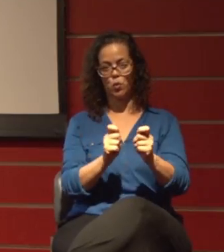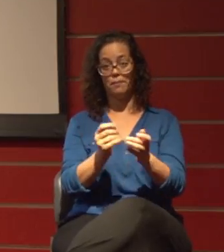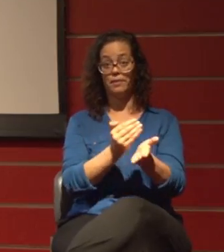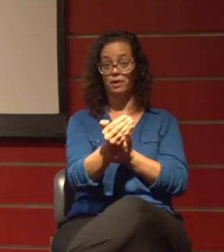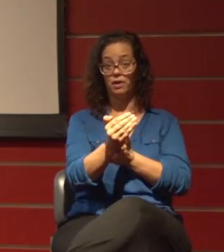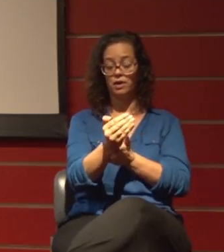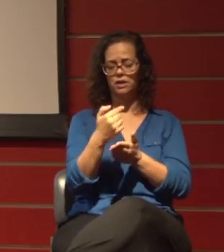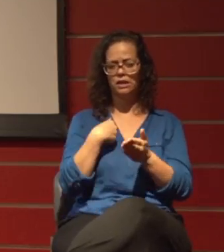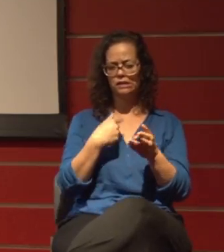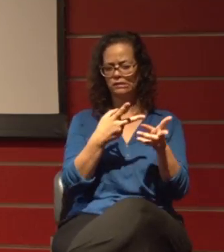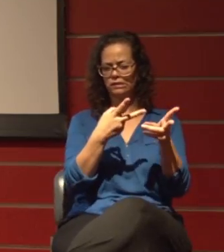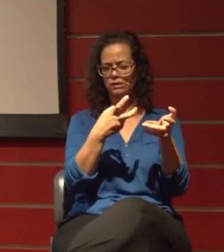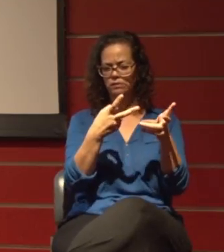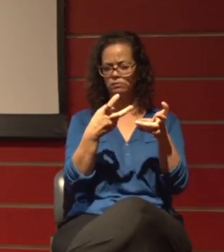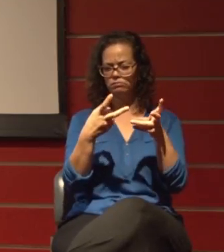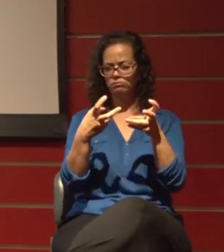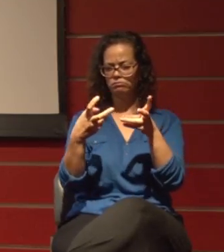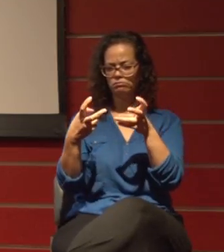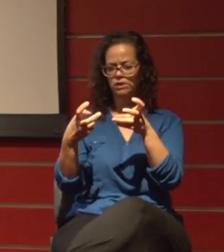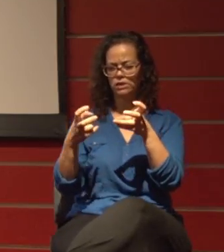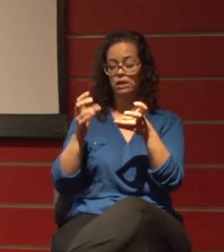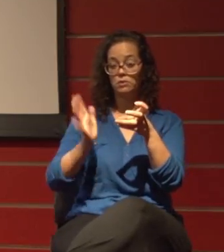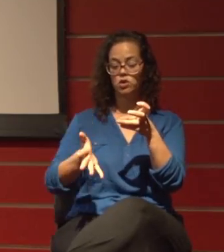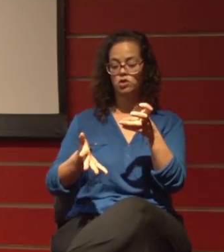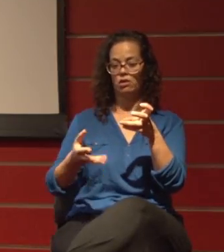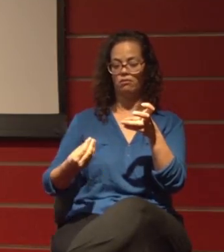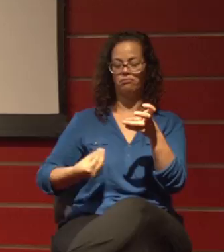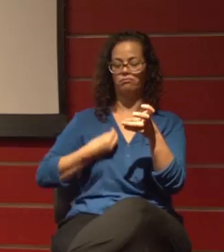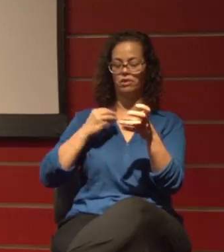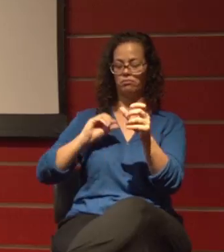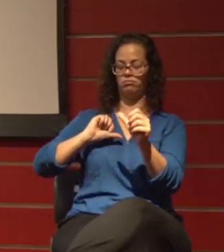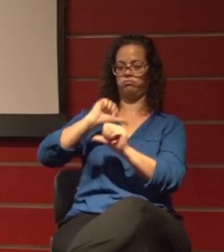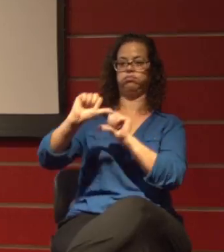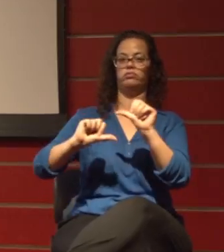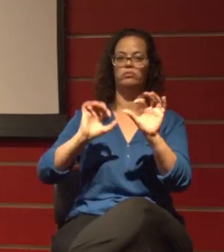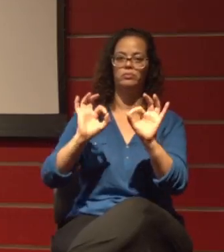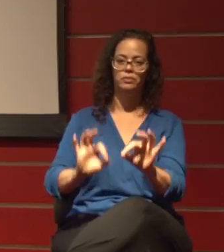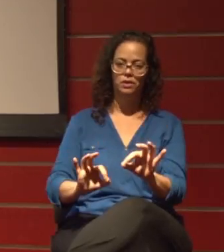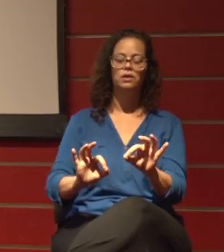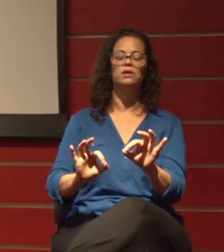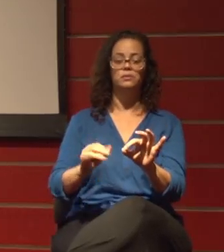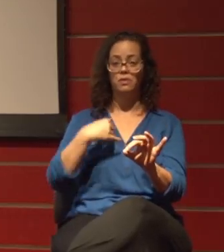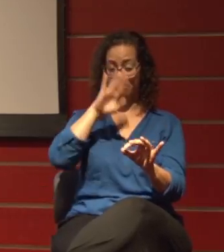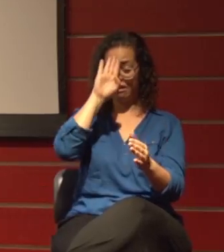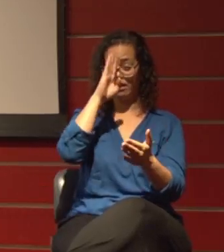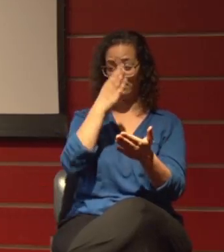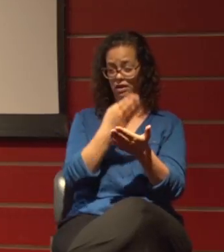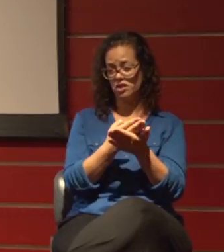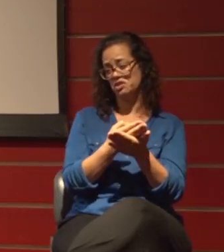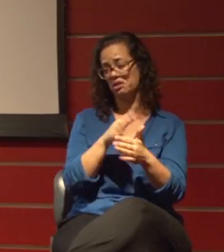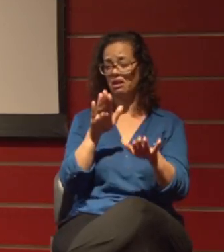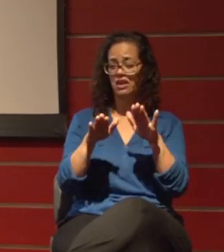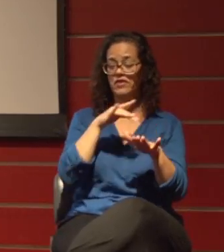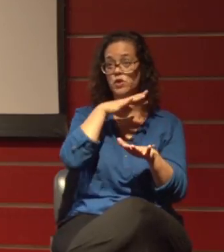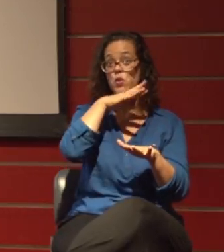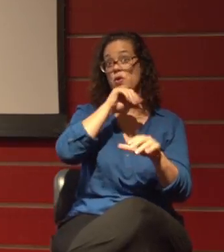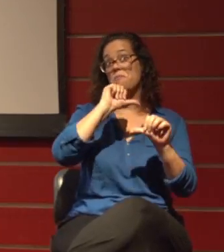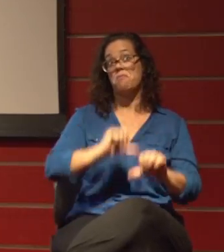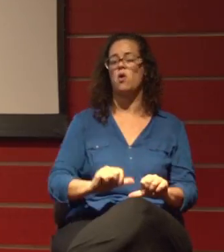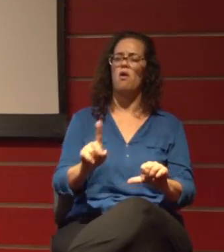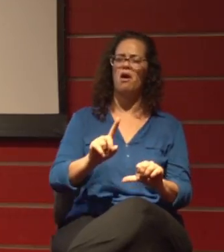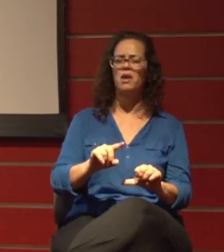entender as modificações que atingem seu novo universo acredita que as coisas podem não ser tão ruins quanto